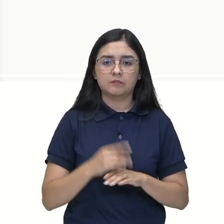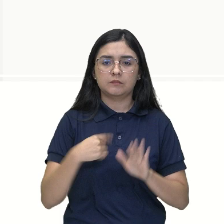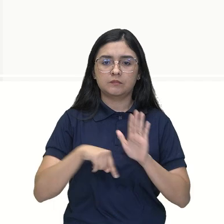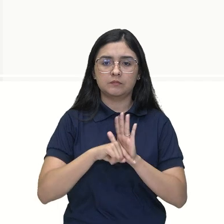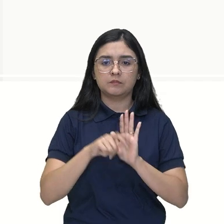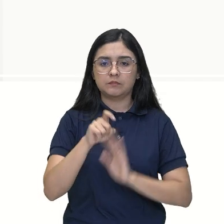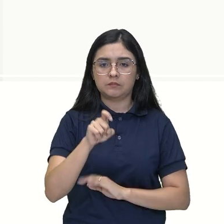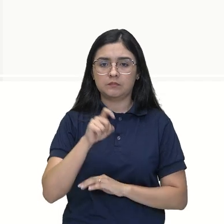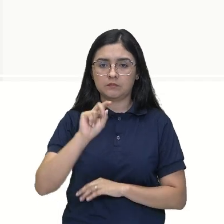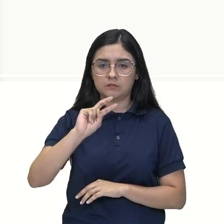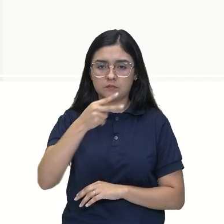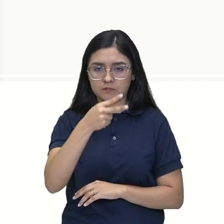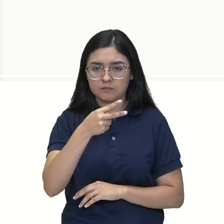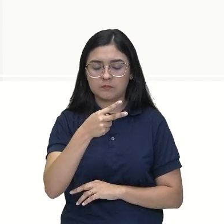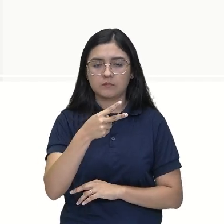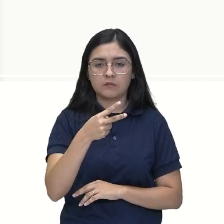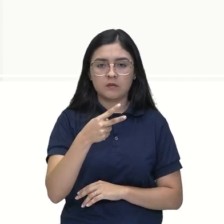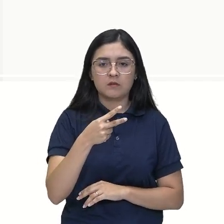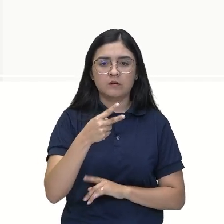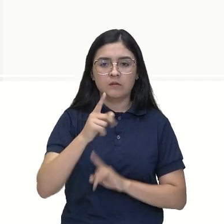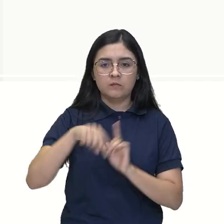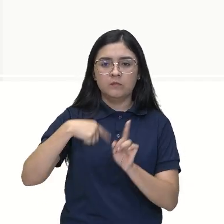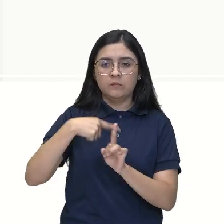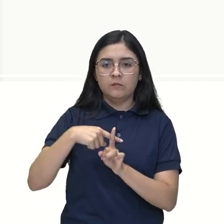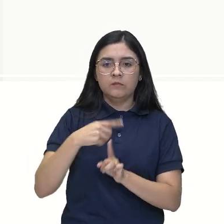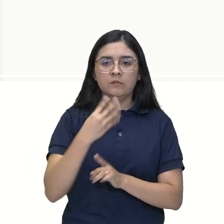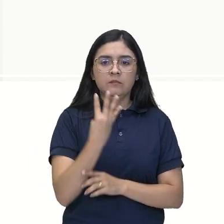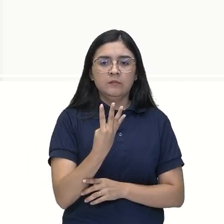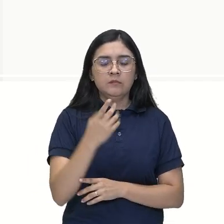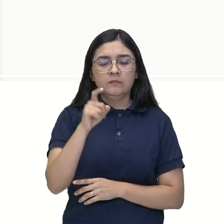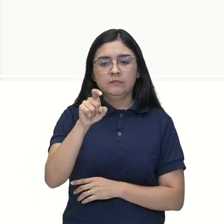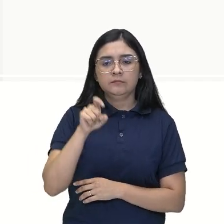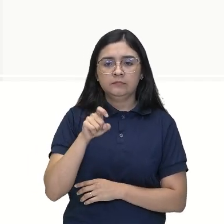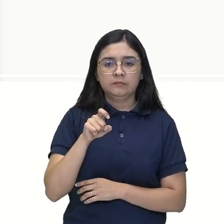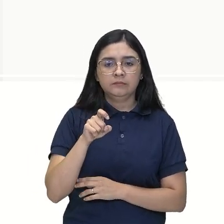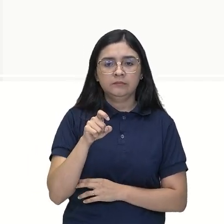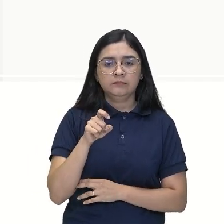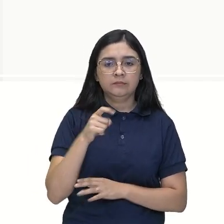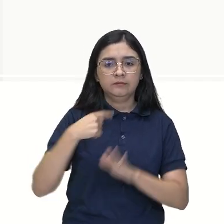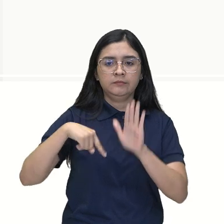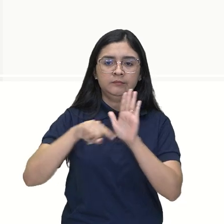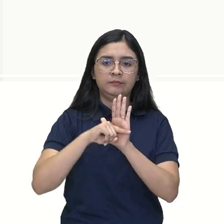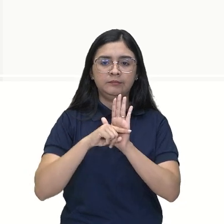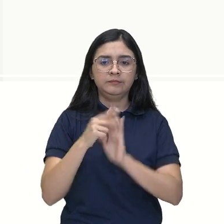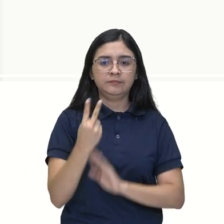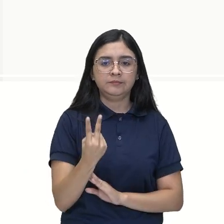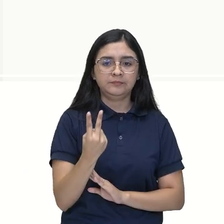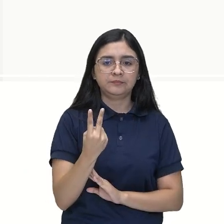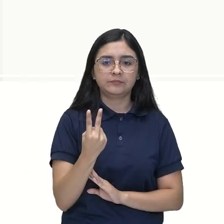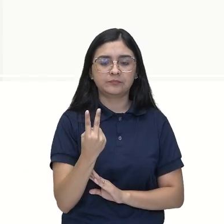ao quadrado mais 4x menos 2.